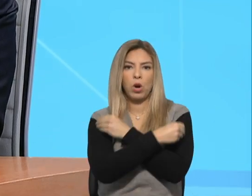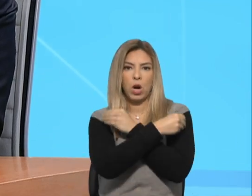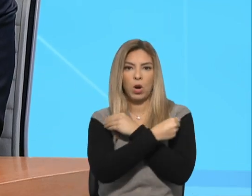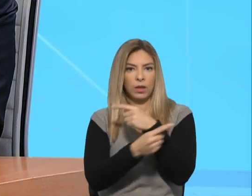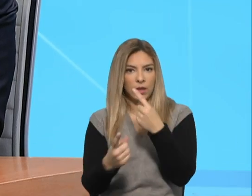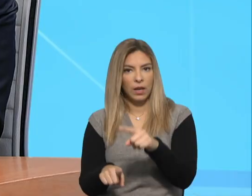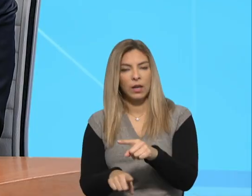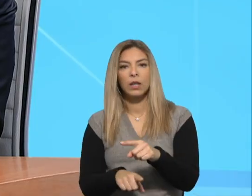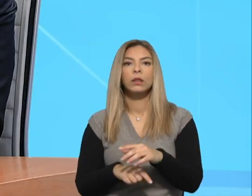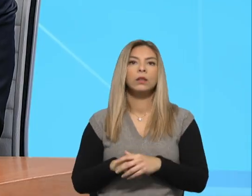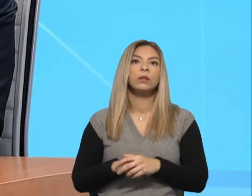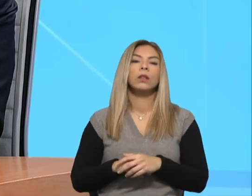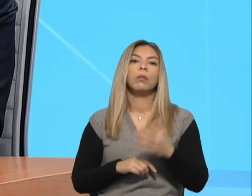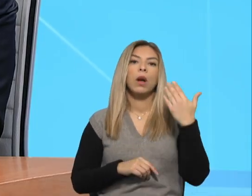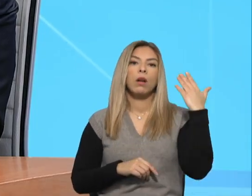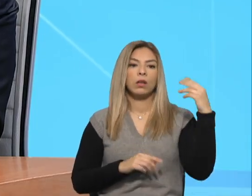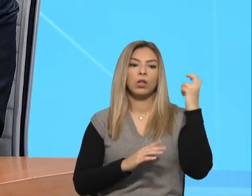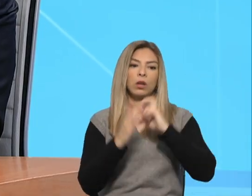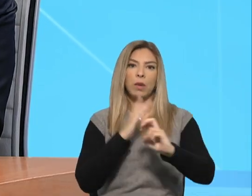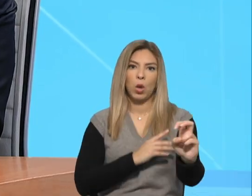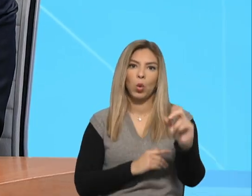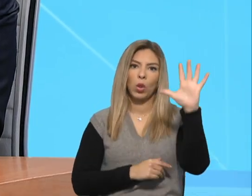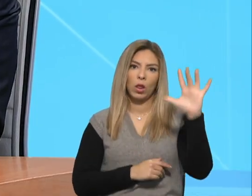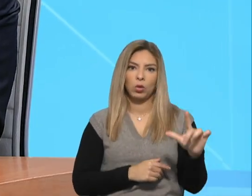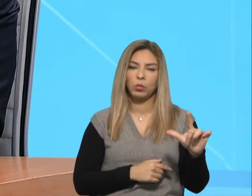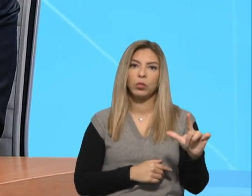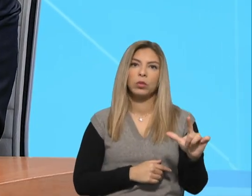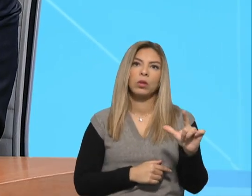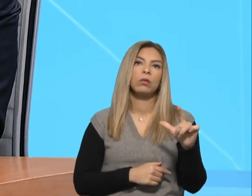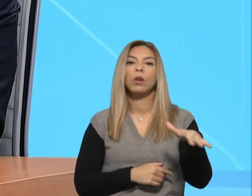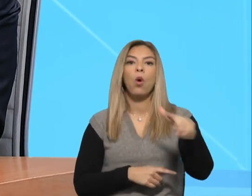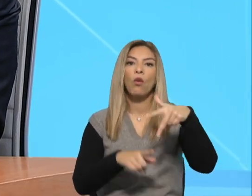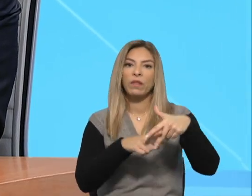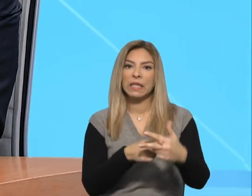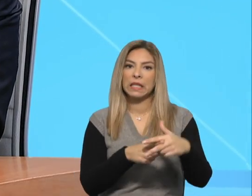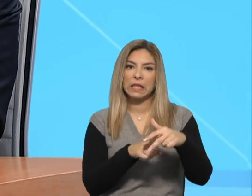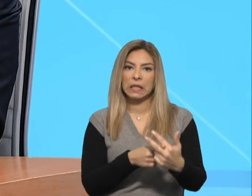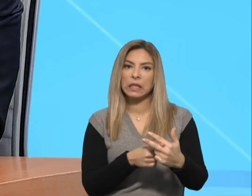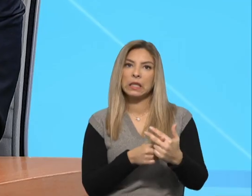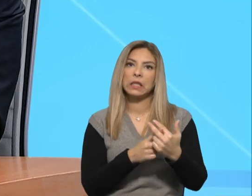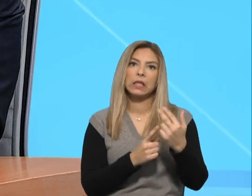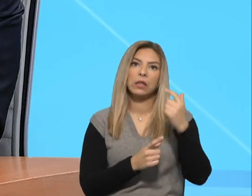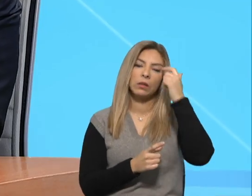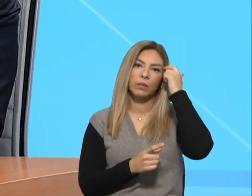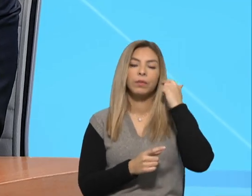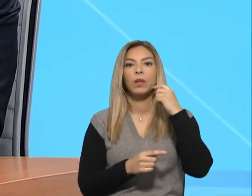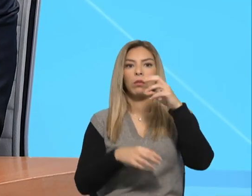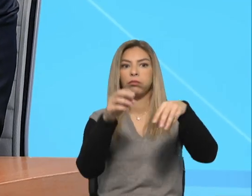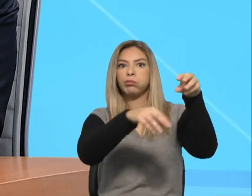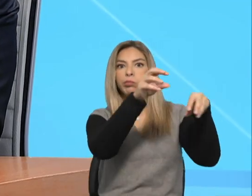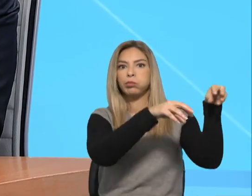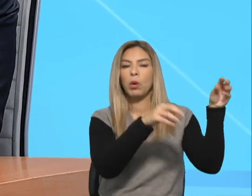foi vencedor, foi do Metropolitano de Lisboa, que é um grande presépio que montam numa das oficinas, e portanto lá com as figuras todas, e uma